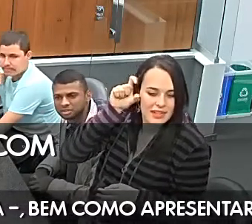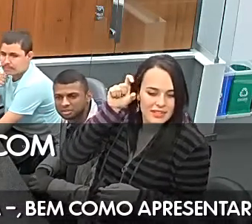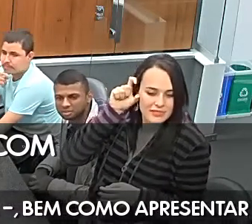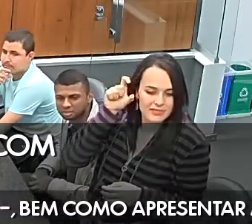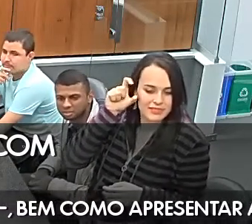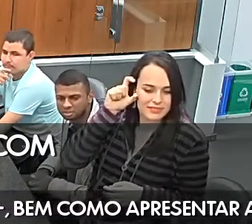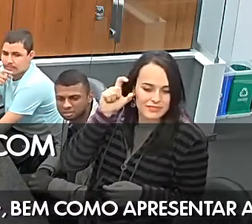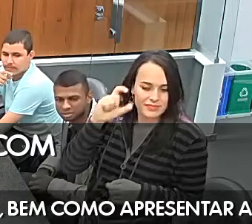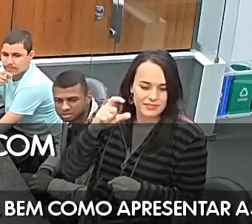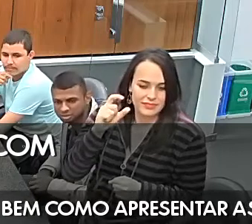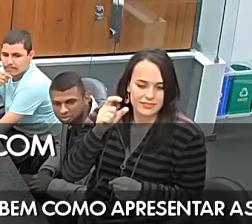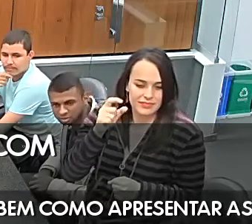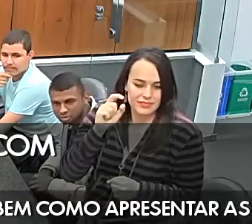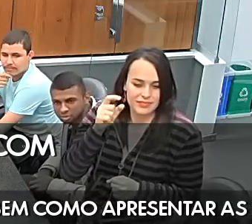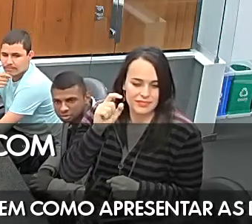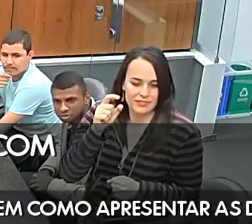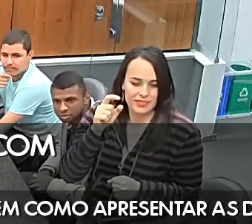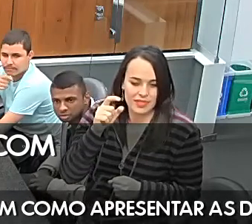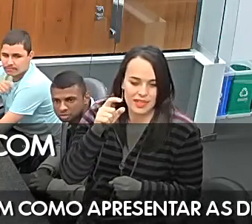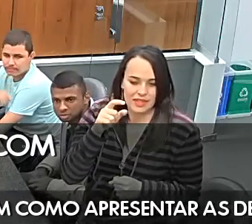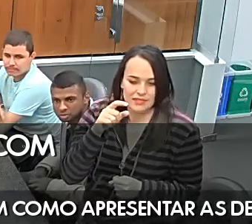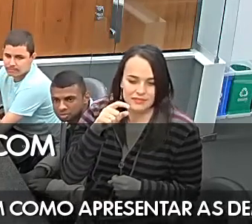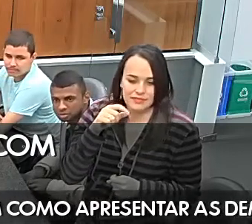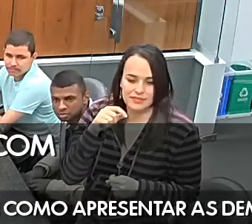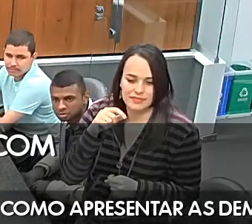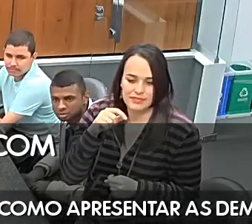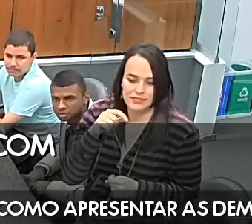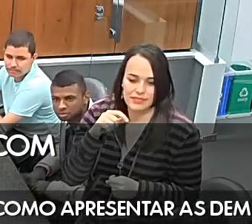Uma carteirinha para as pessoas com deficiência, se eles